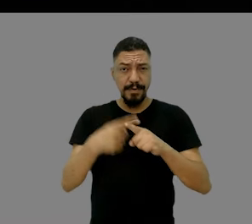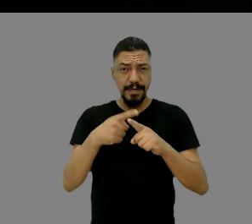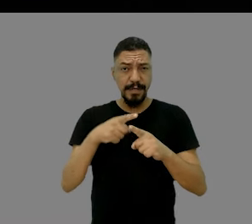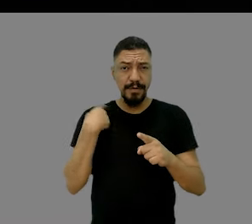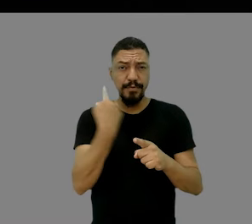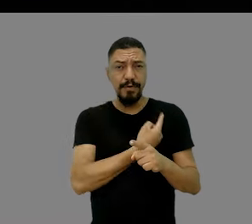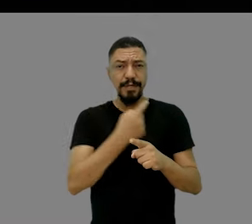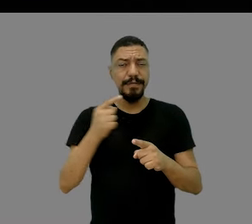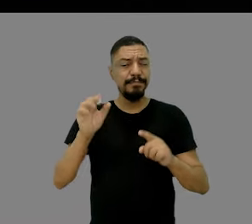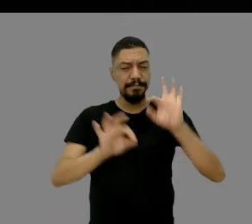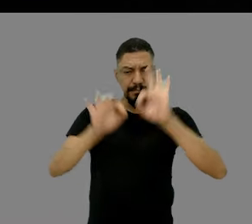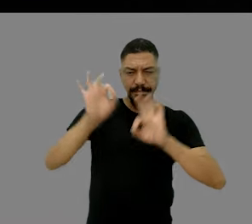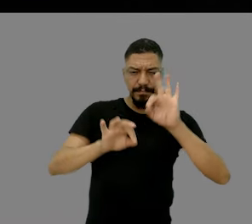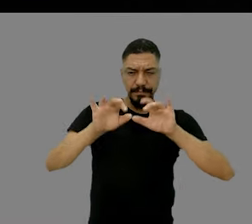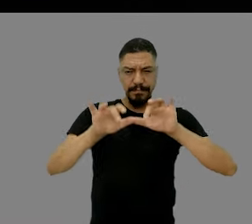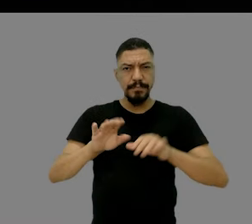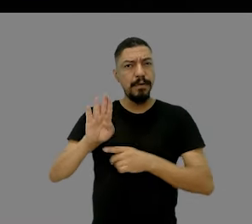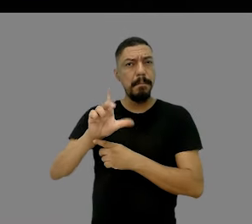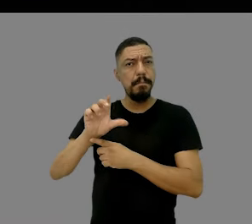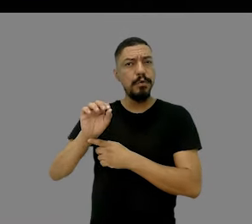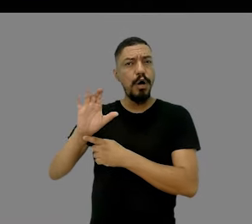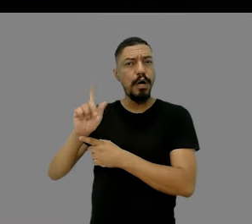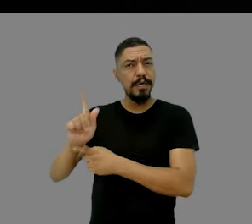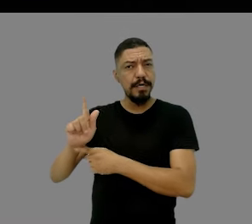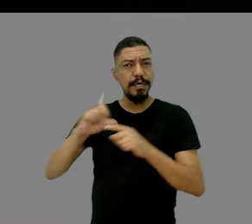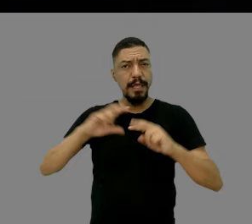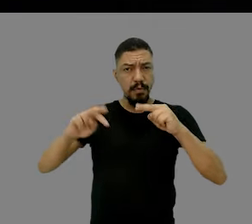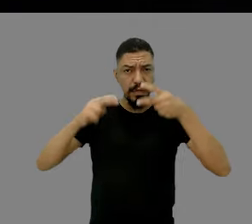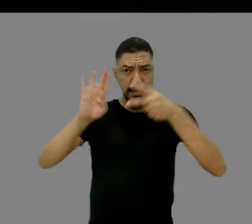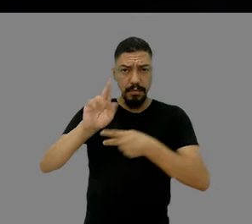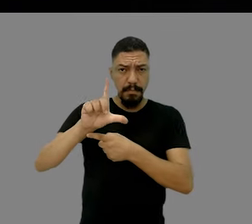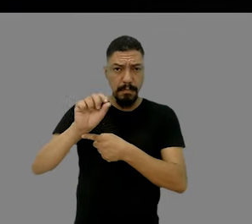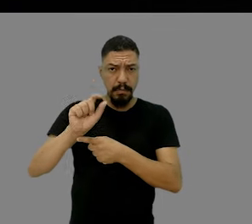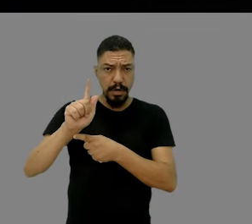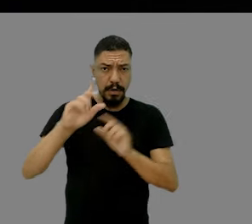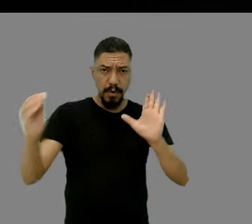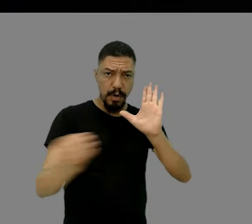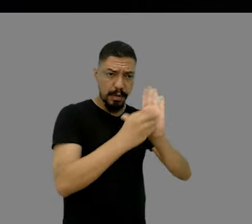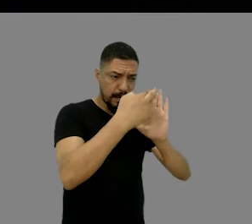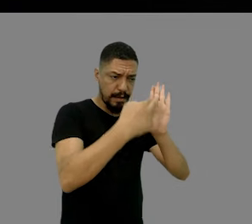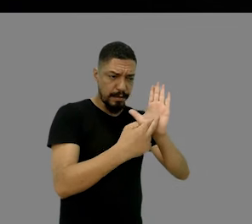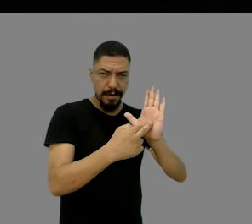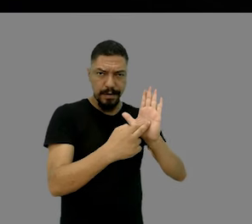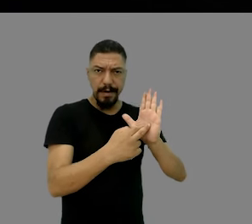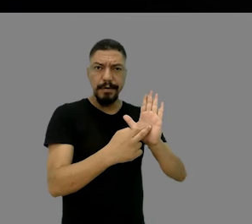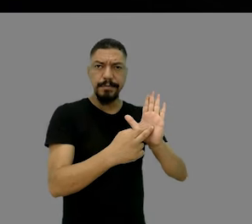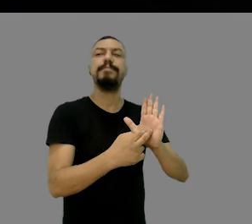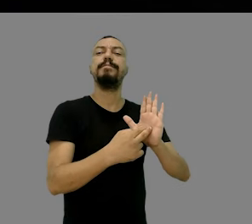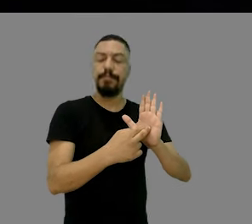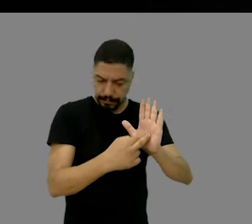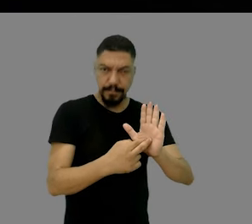nesse relatório, mas ele tem que ser E deve. Ele pode, ele deve. Inclusive, você pode até tirar prints